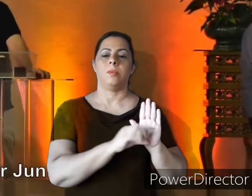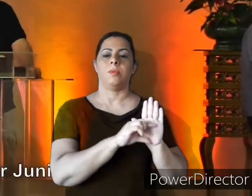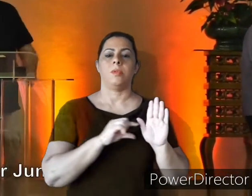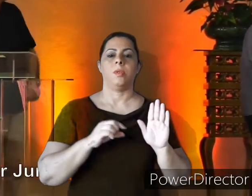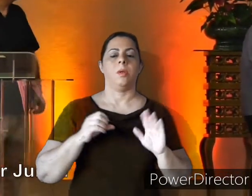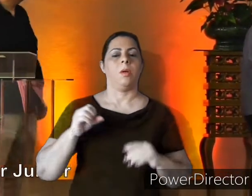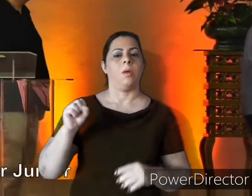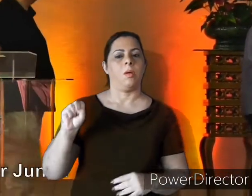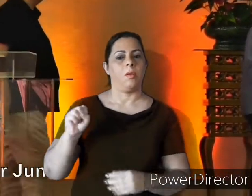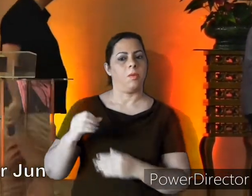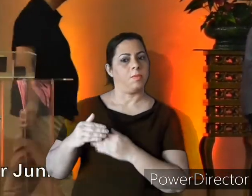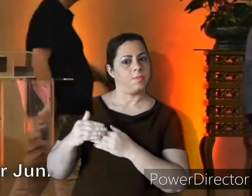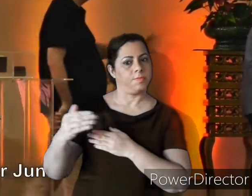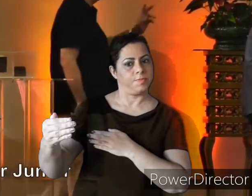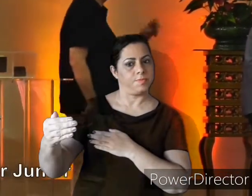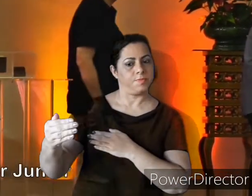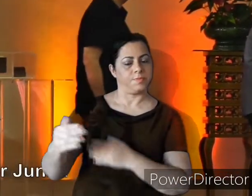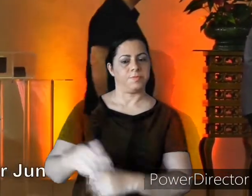versículo 8.